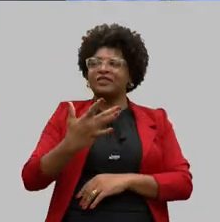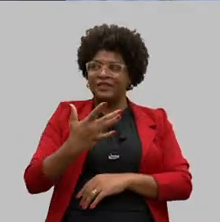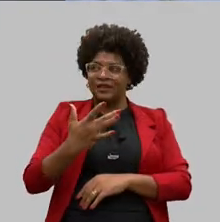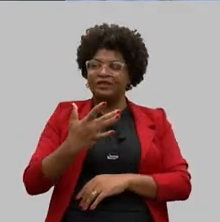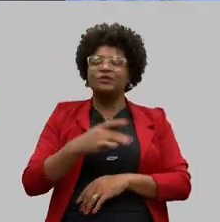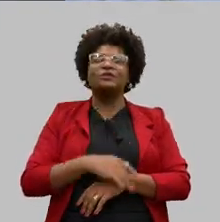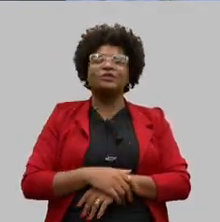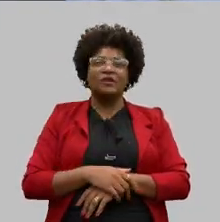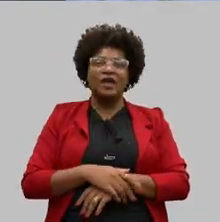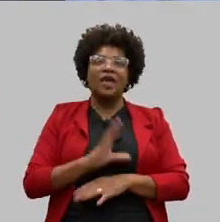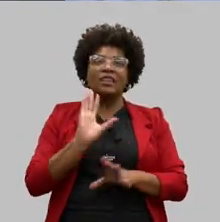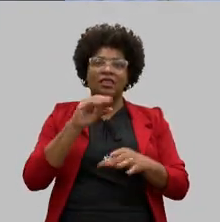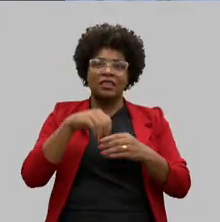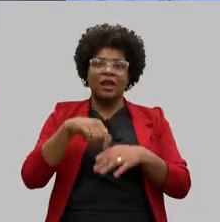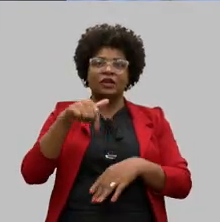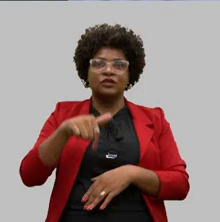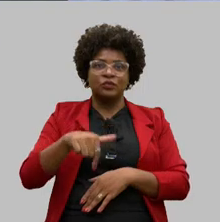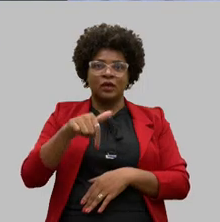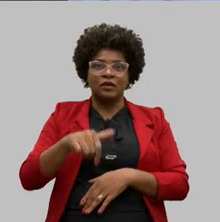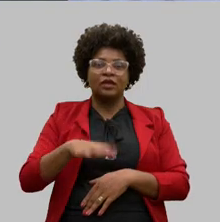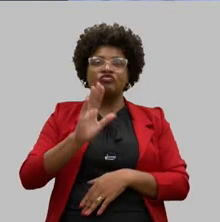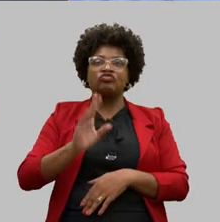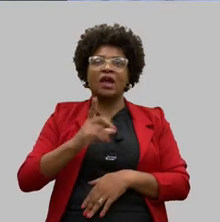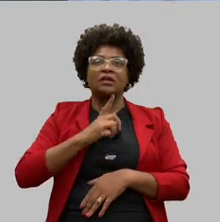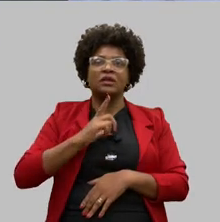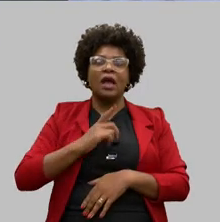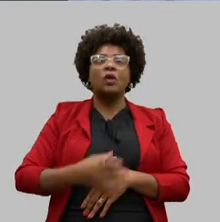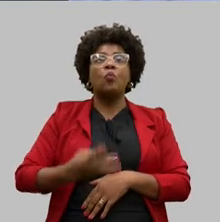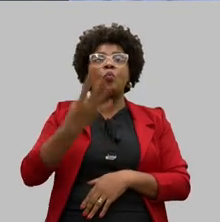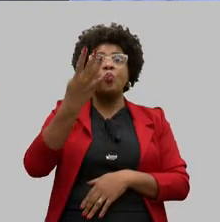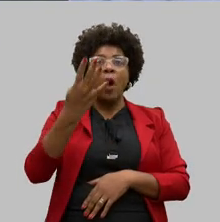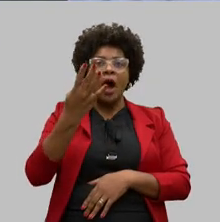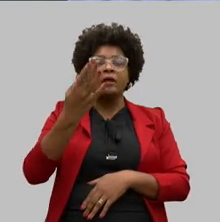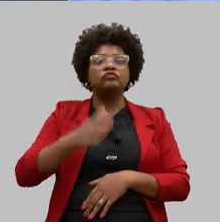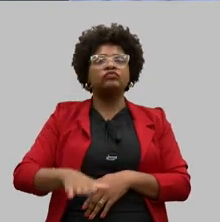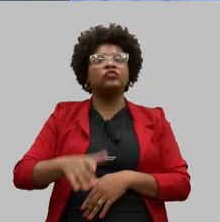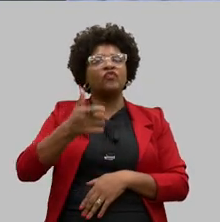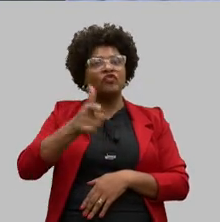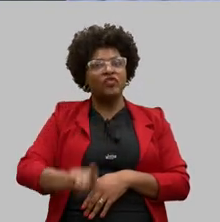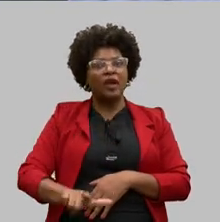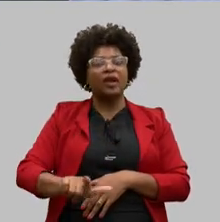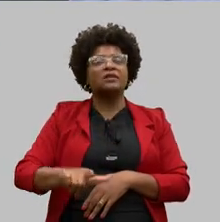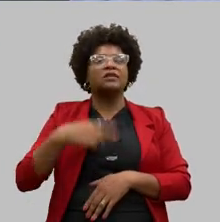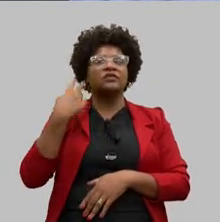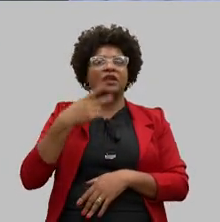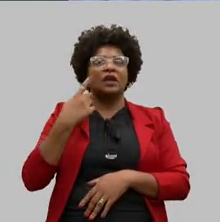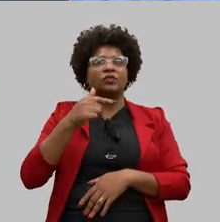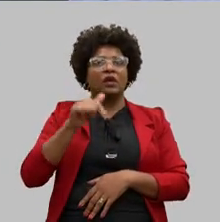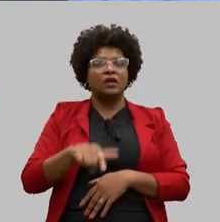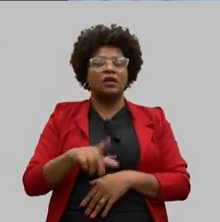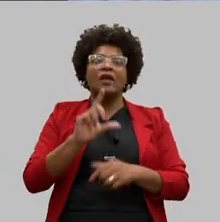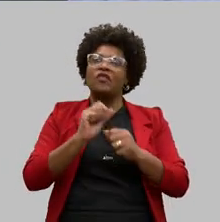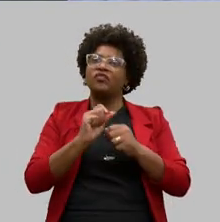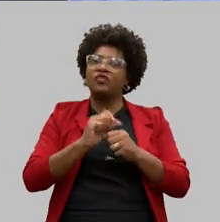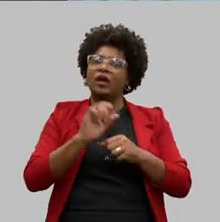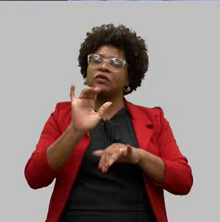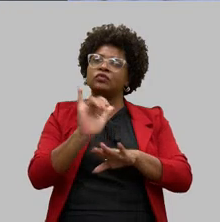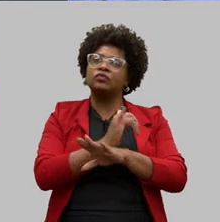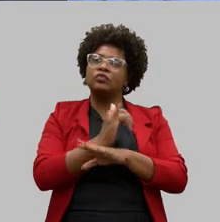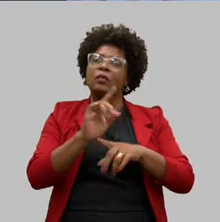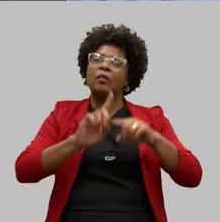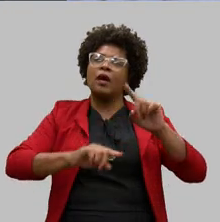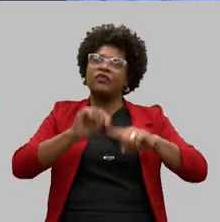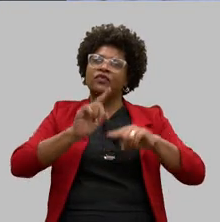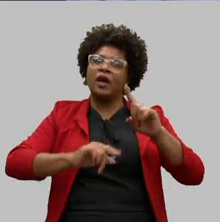político sendo um vereador já de quatro mandatos fazendo o trabalho excepcional desenvolveu uma ferramenta maravilhosa